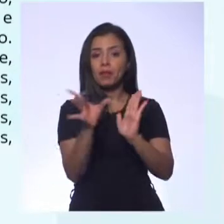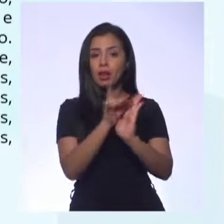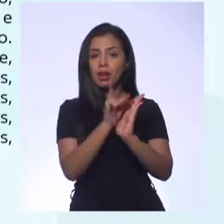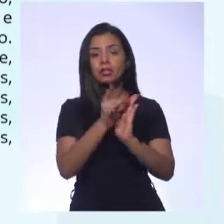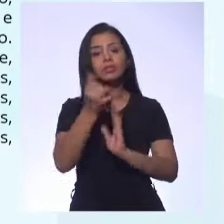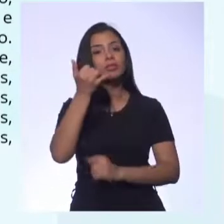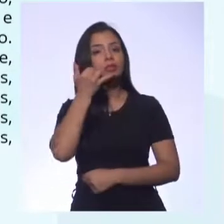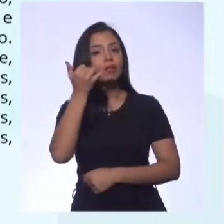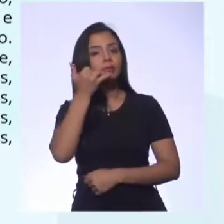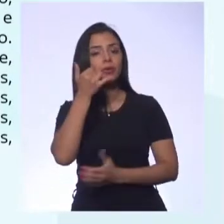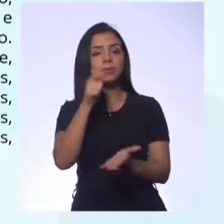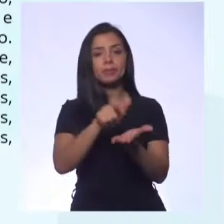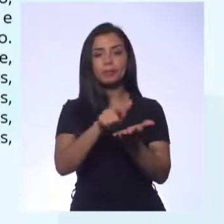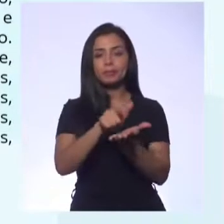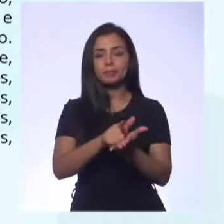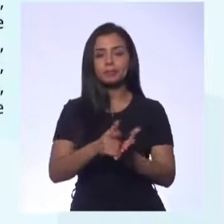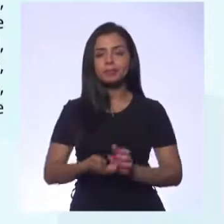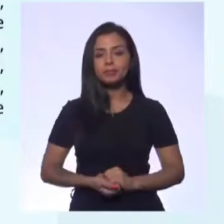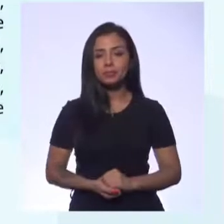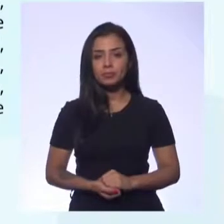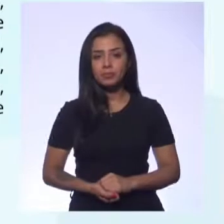telefone, papéis.